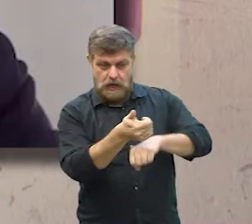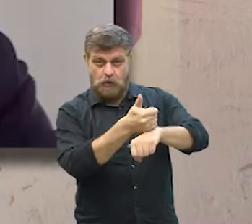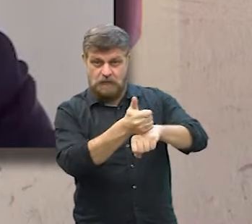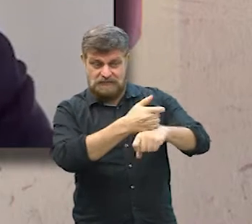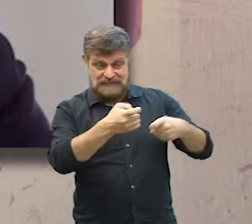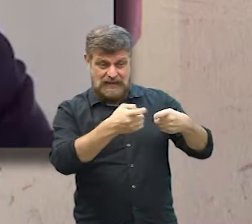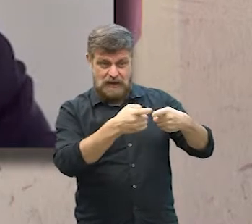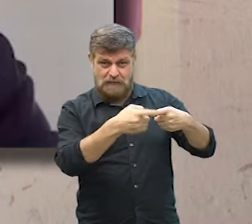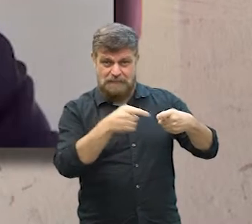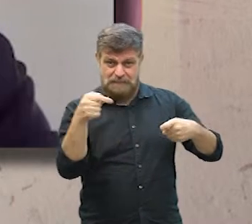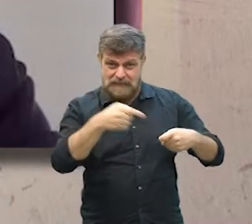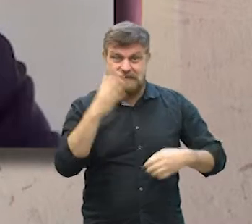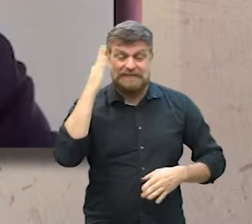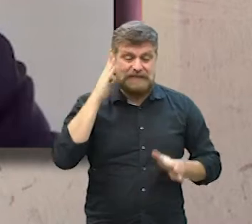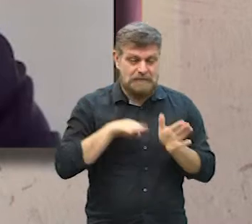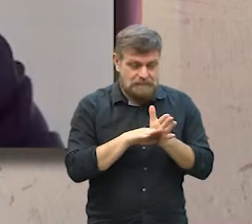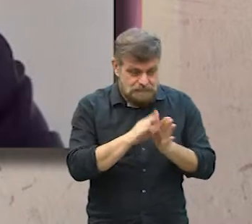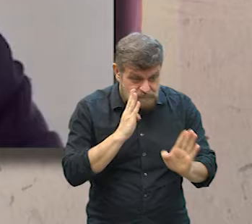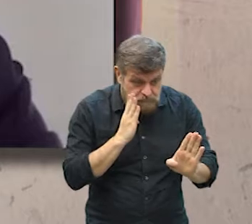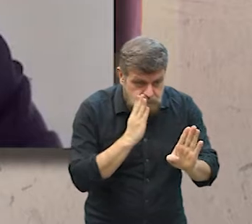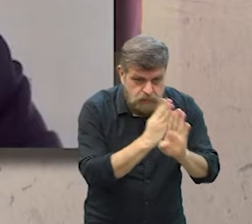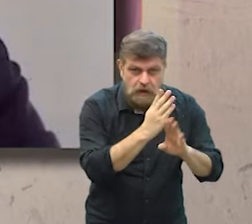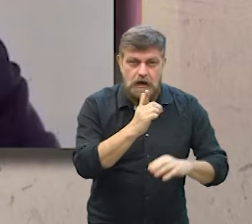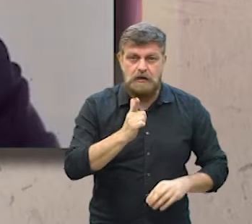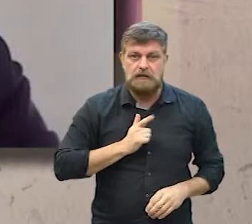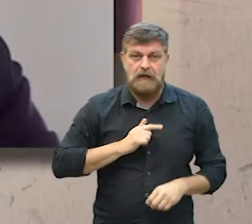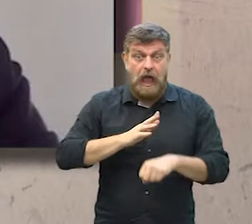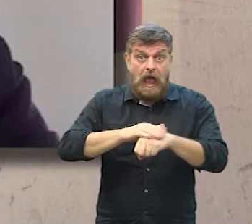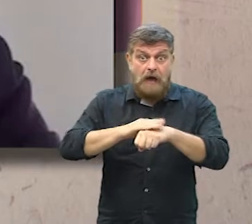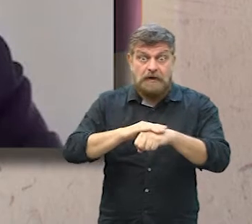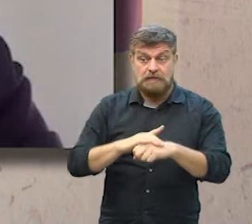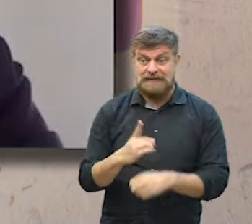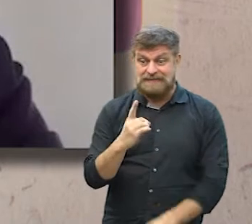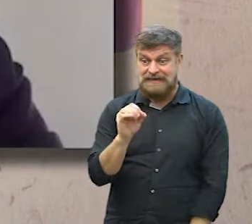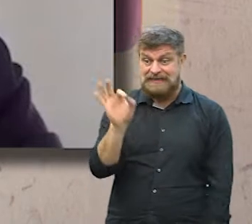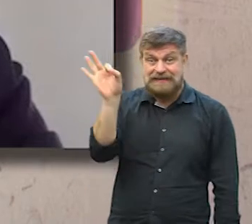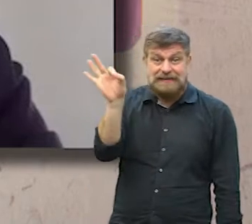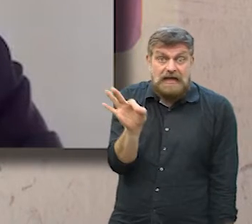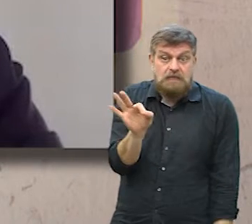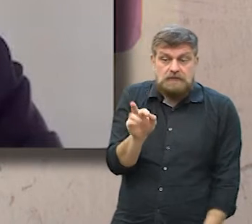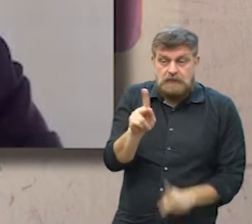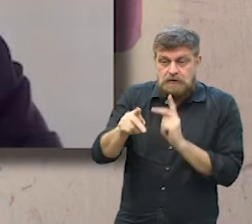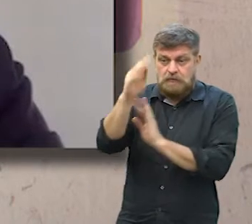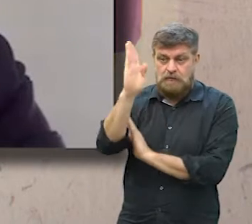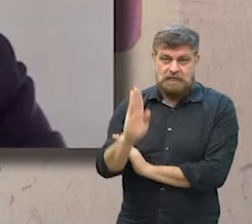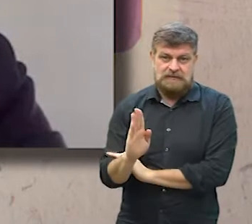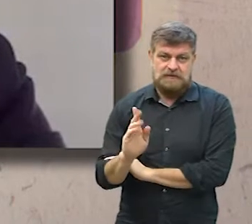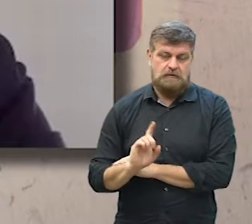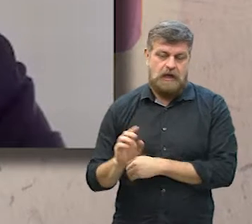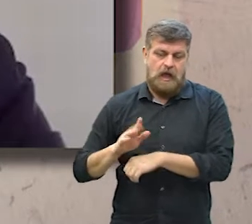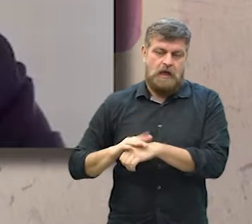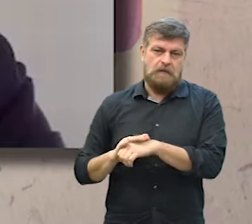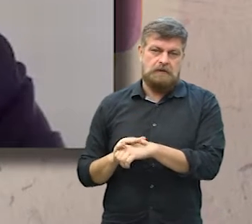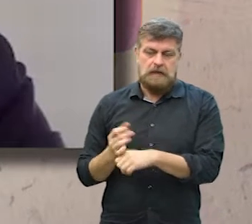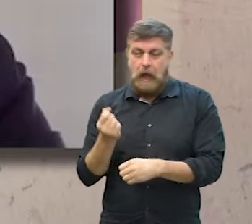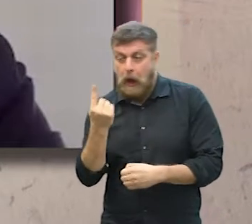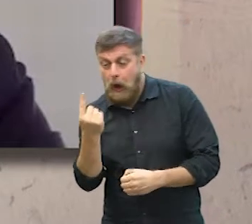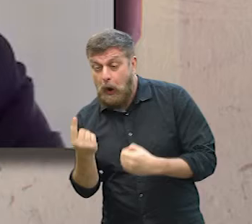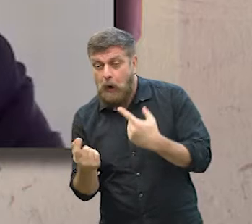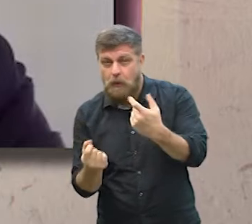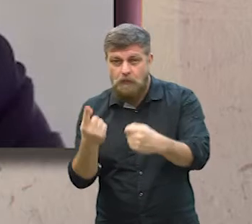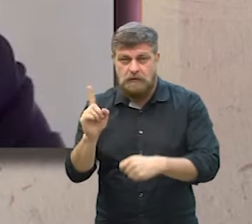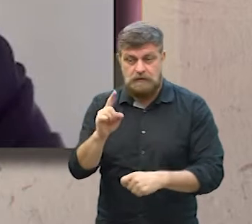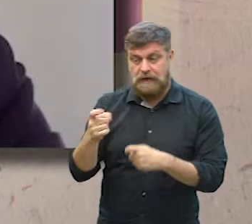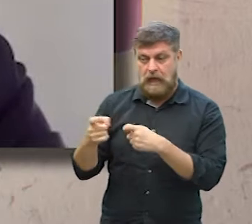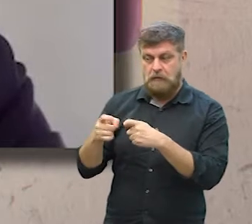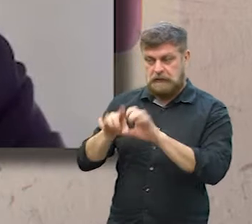capacitação dos médicos para saber fazer esse diagnóstico. Como a gente comentou, uma doença tão frequente, 10% da população, não é uma doença que deve